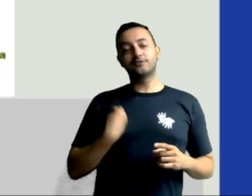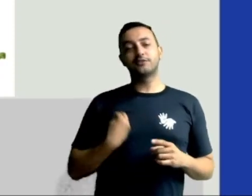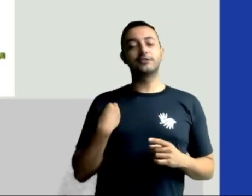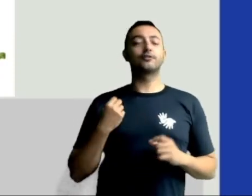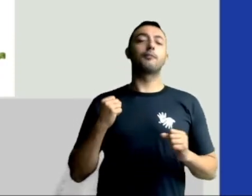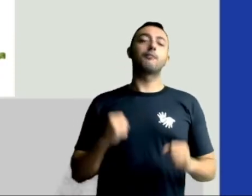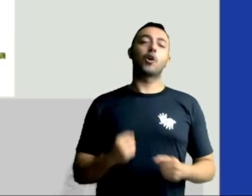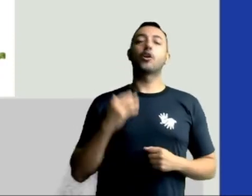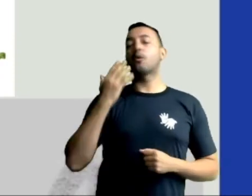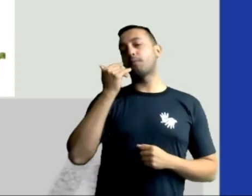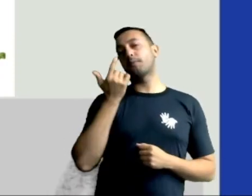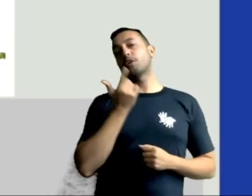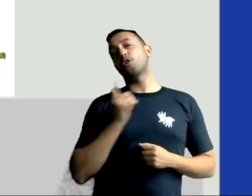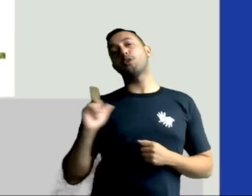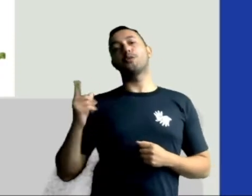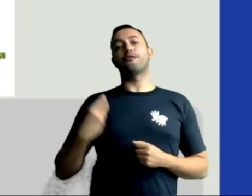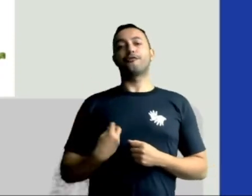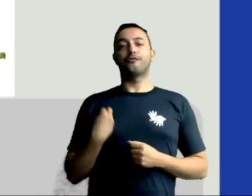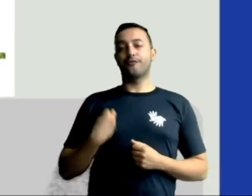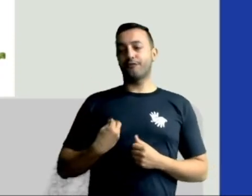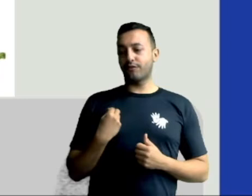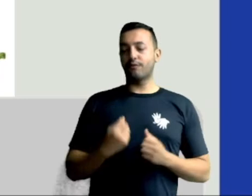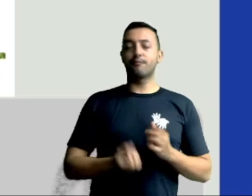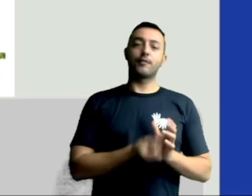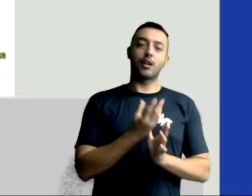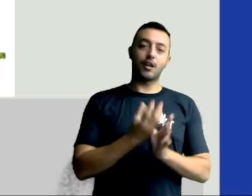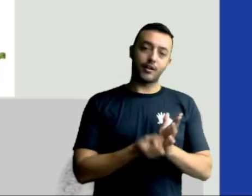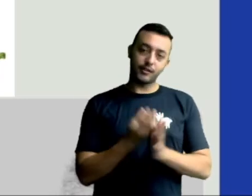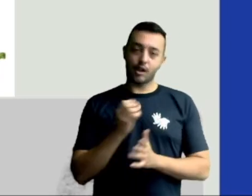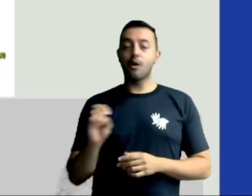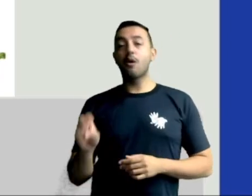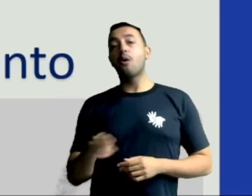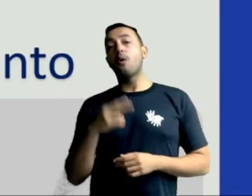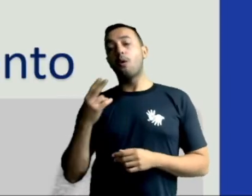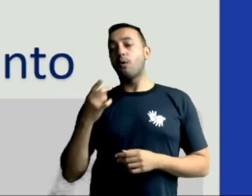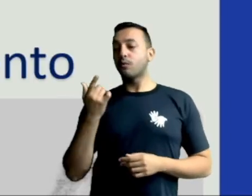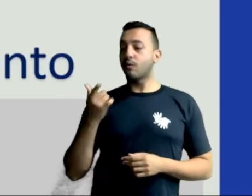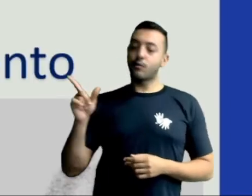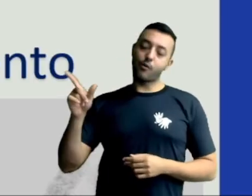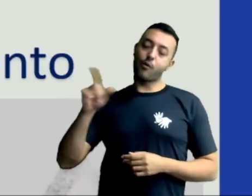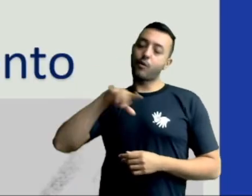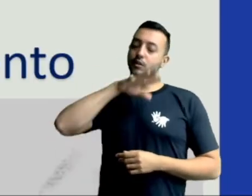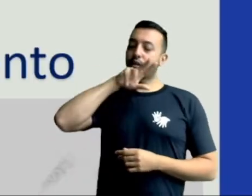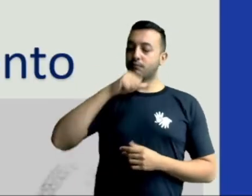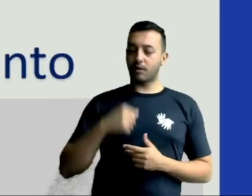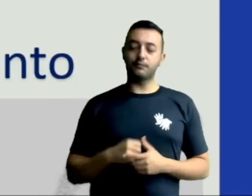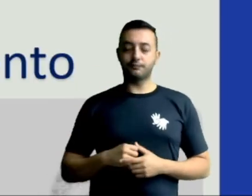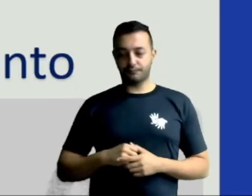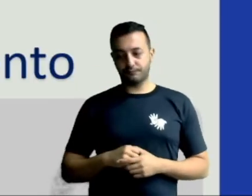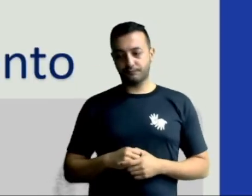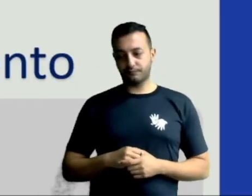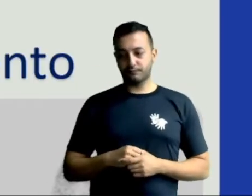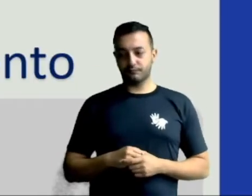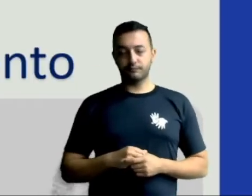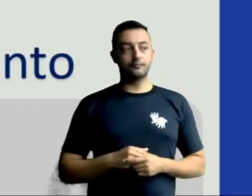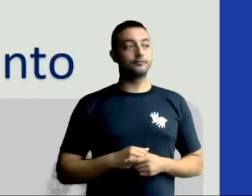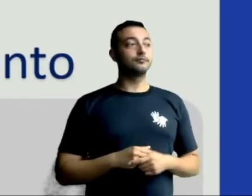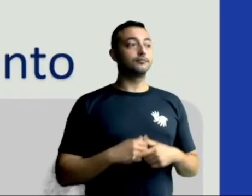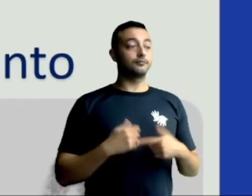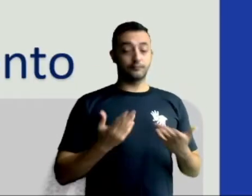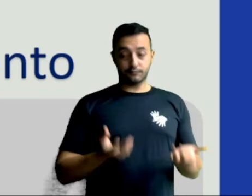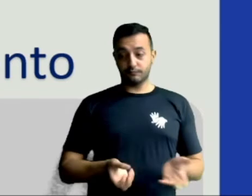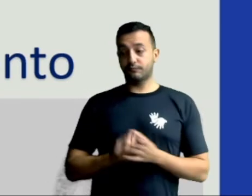se alimentar aí de outro ser vivo, seja planta ou seja outro animal. Então, e